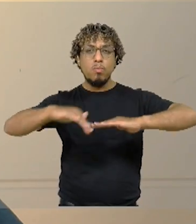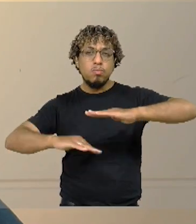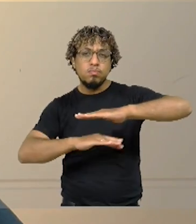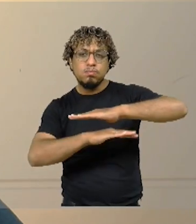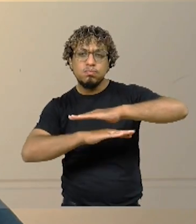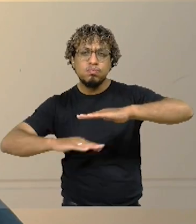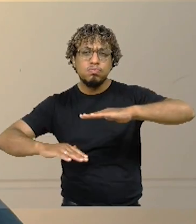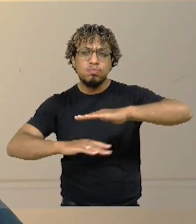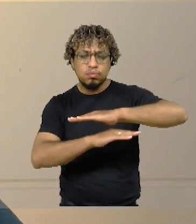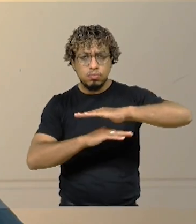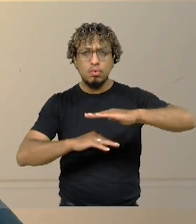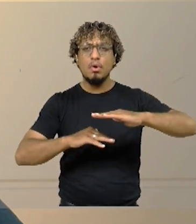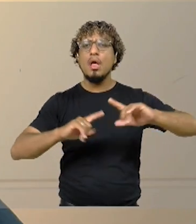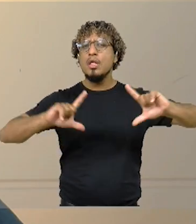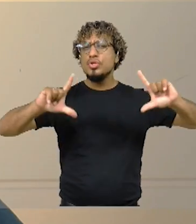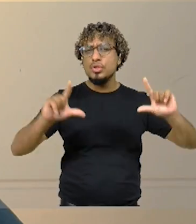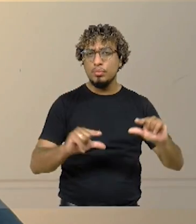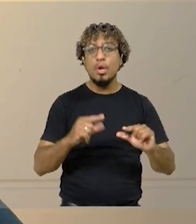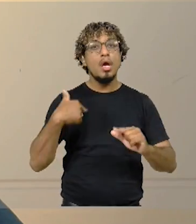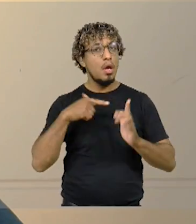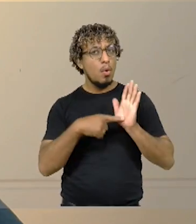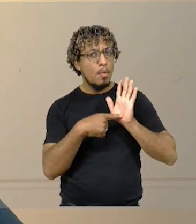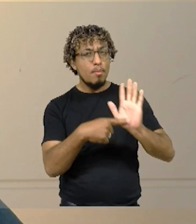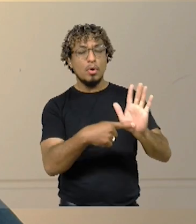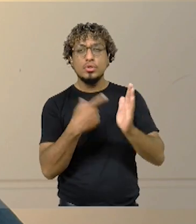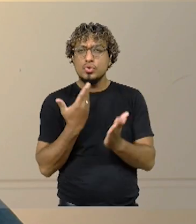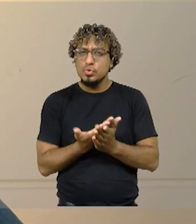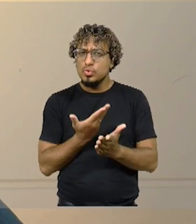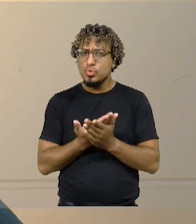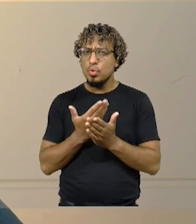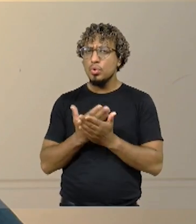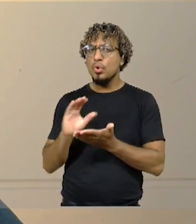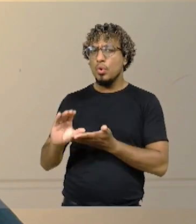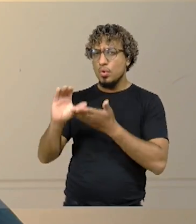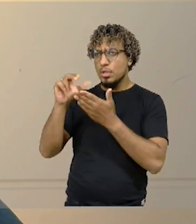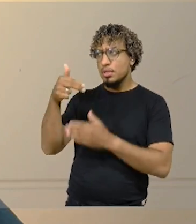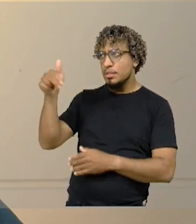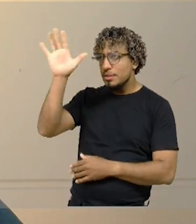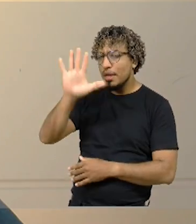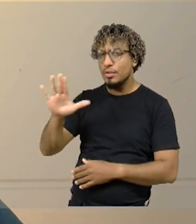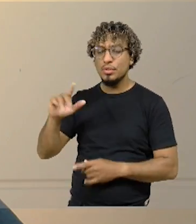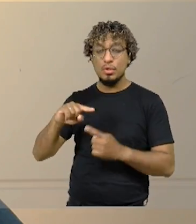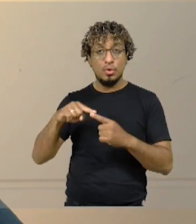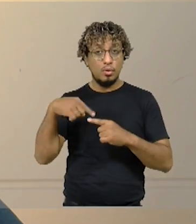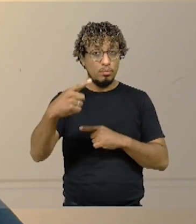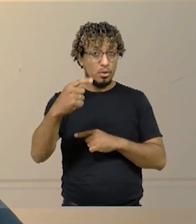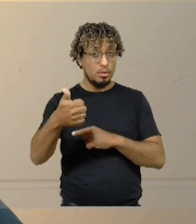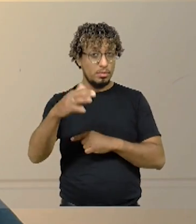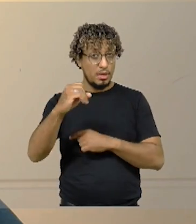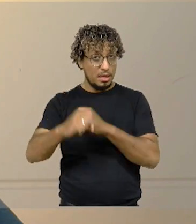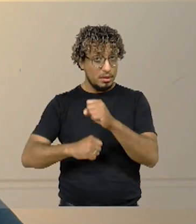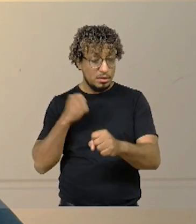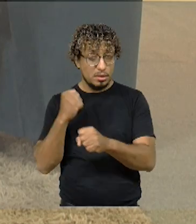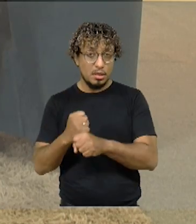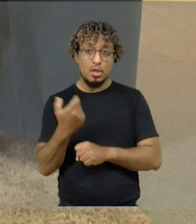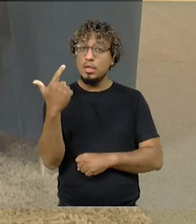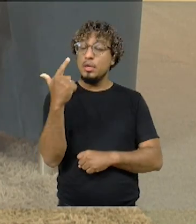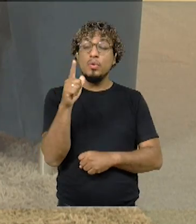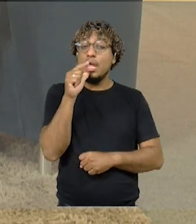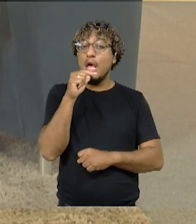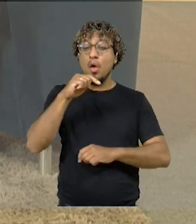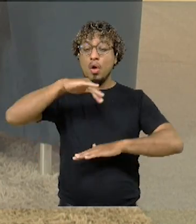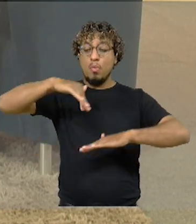que não é tratado. Então é importante ter os ecopontos para poder armazenar os lixos, mas é importante que você tenha